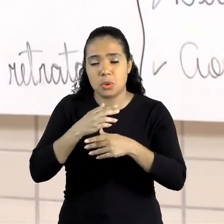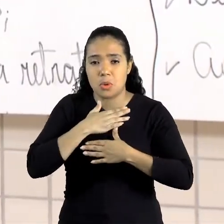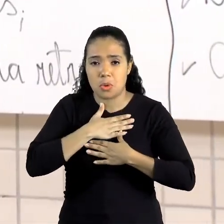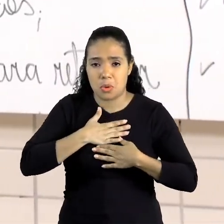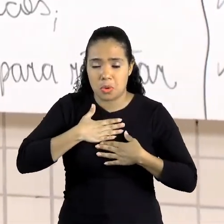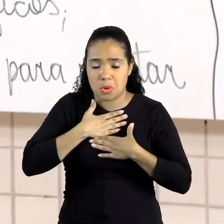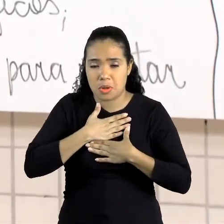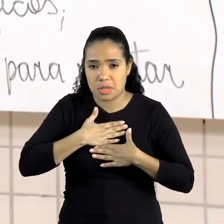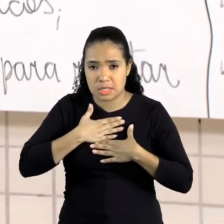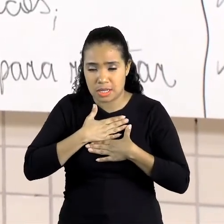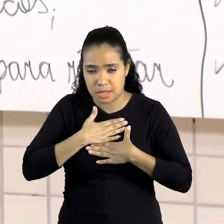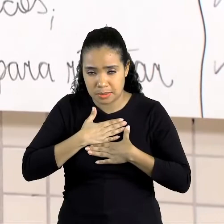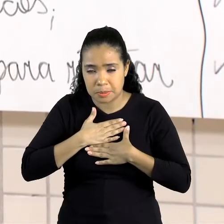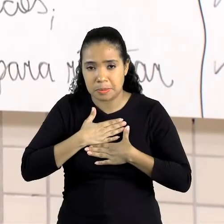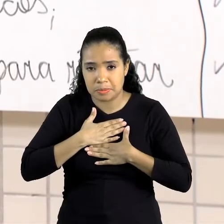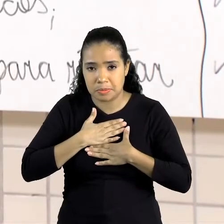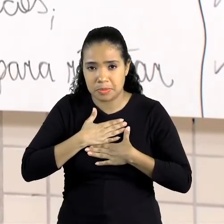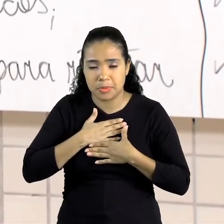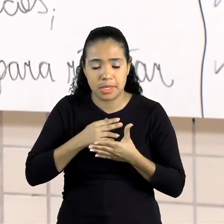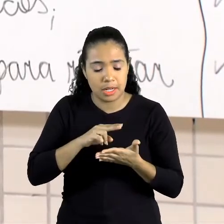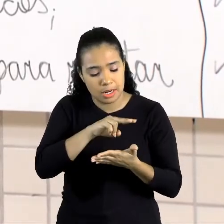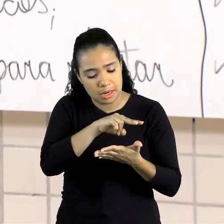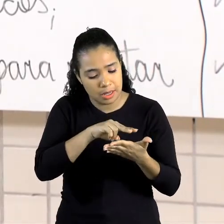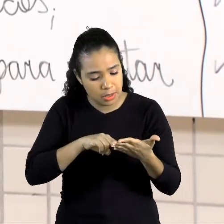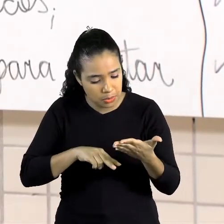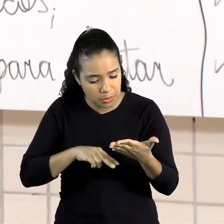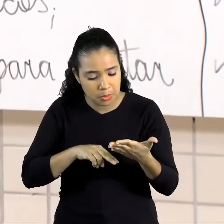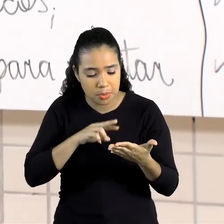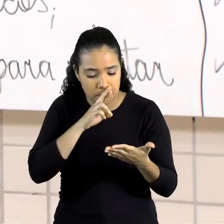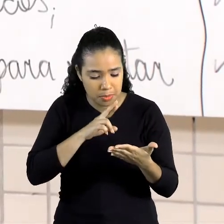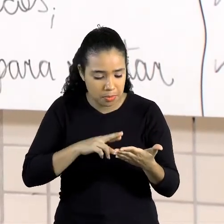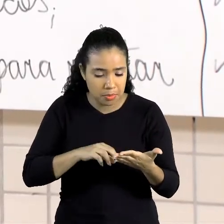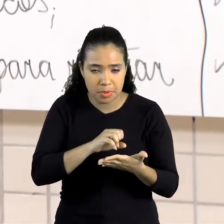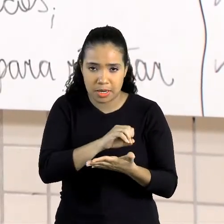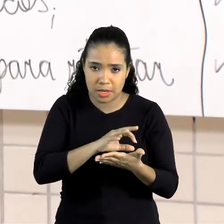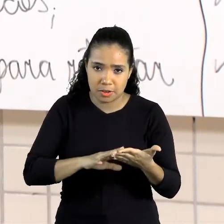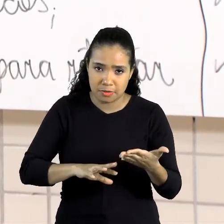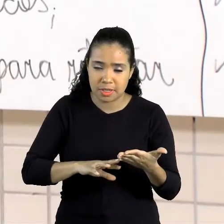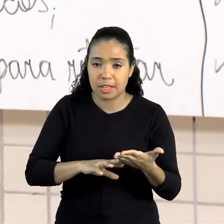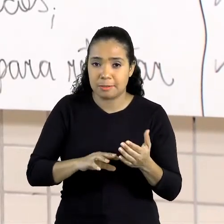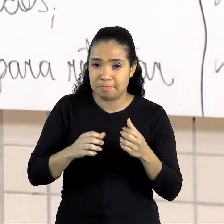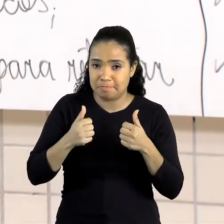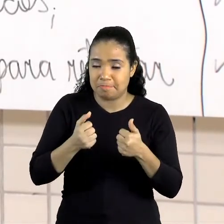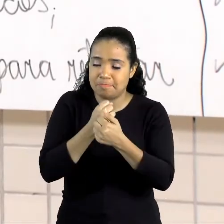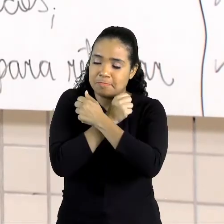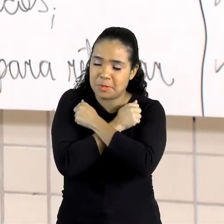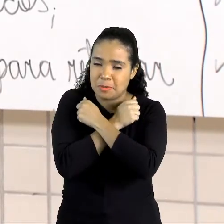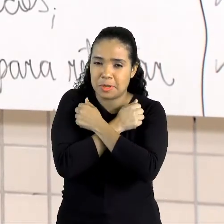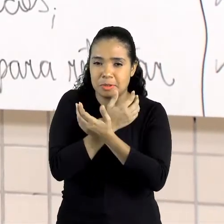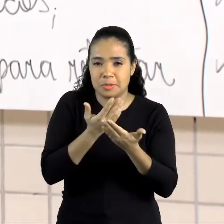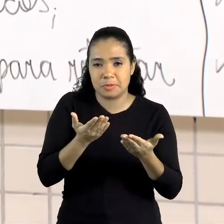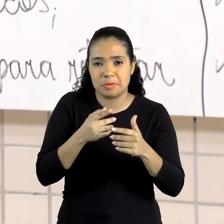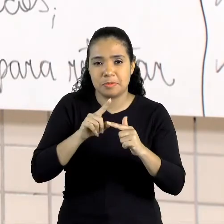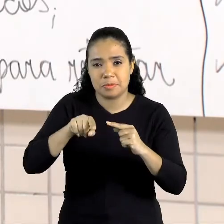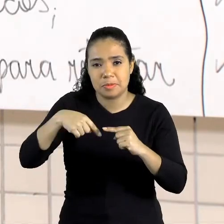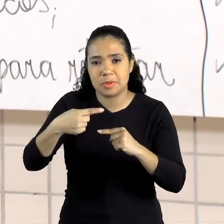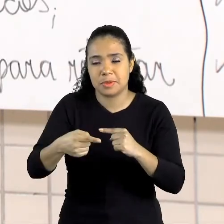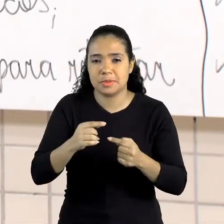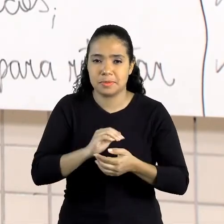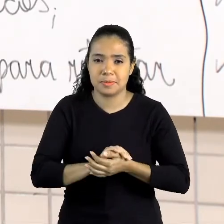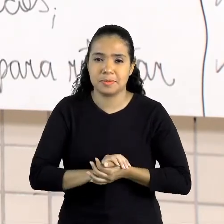Não deixem de fazer a leitura e fazer as atividades de leitura. Um grande abraço e até a próxima.